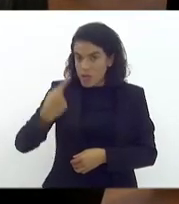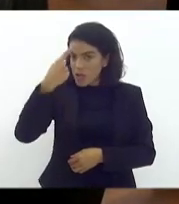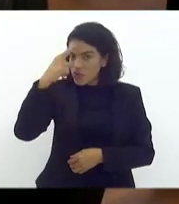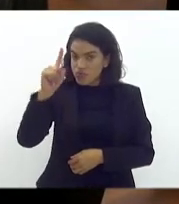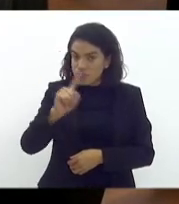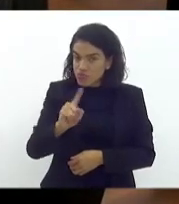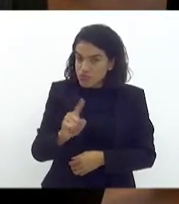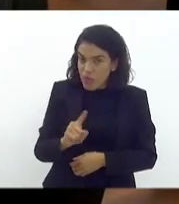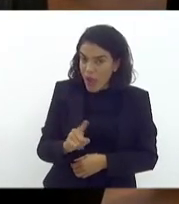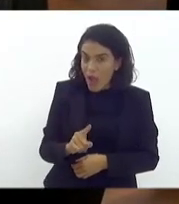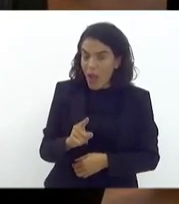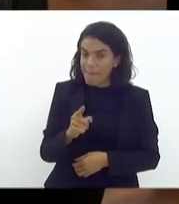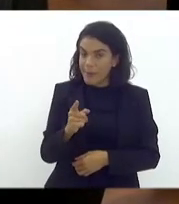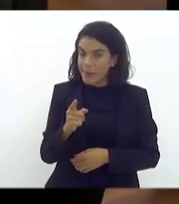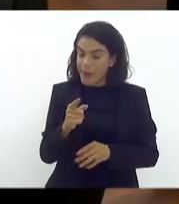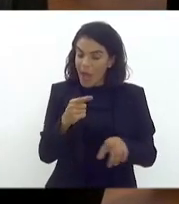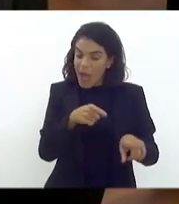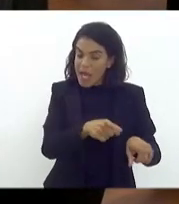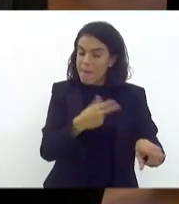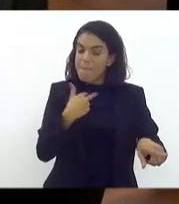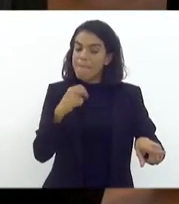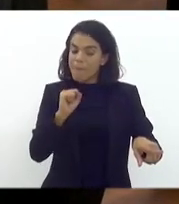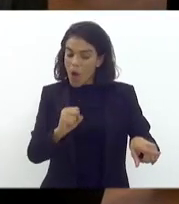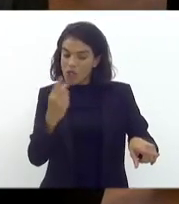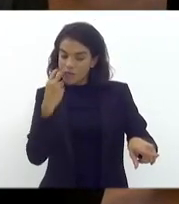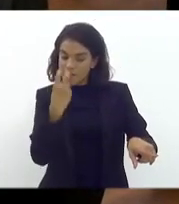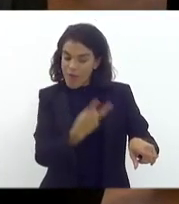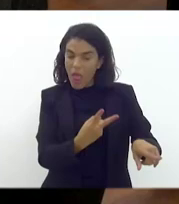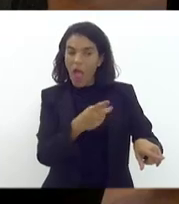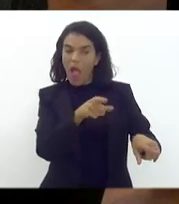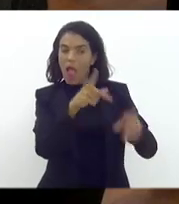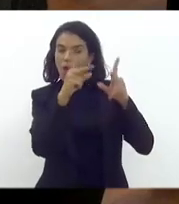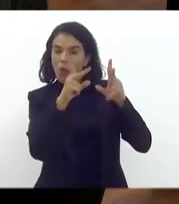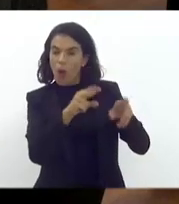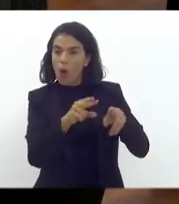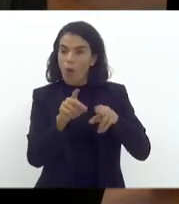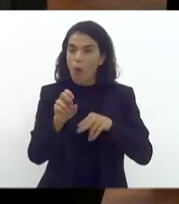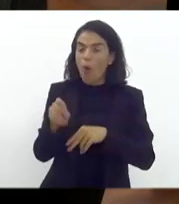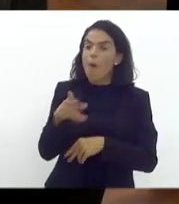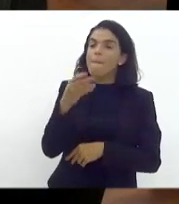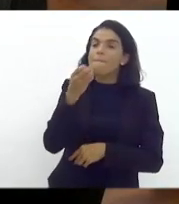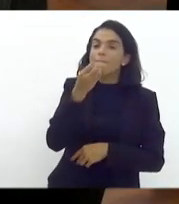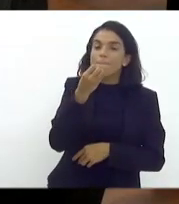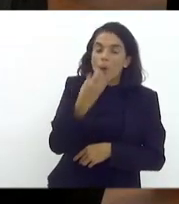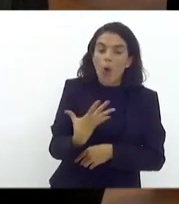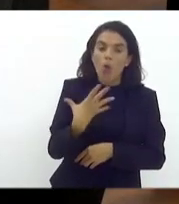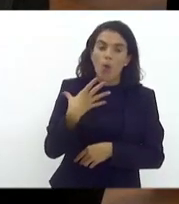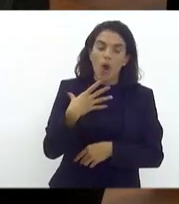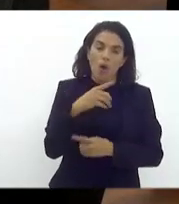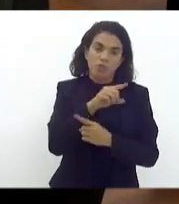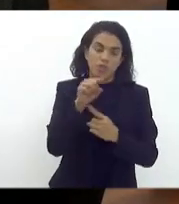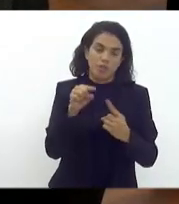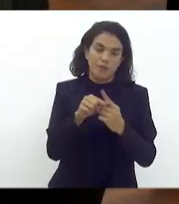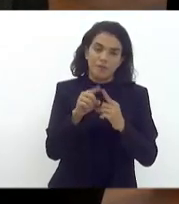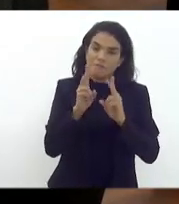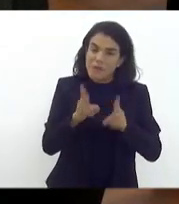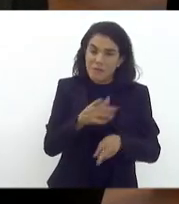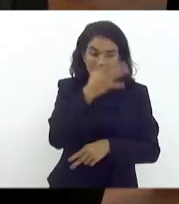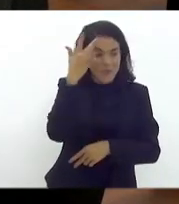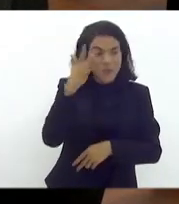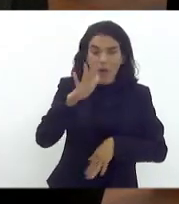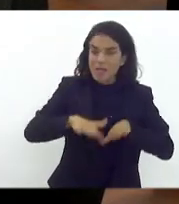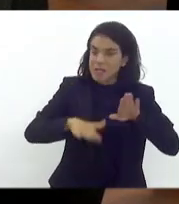é para se contaminar com essas reconhecimentos mesmo que haja uma boa intenção que a pessoa nesta mente não queira